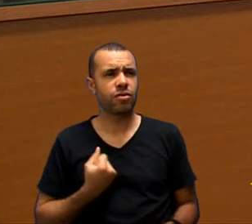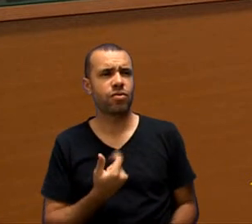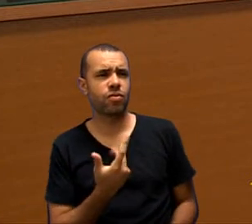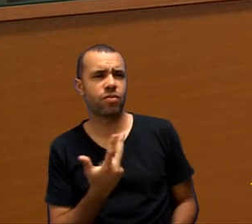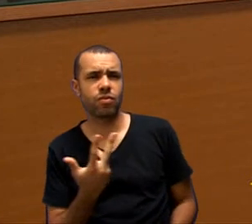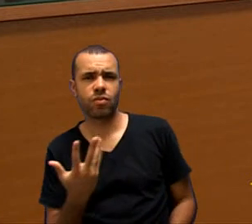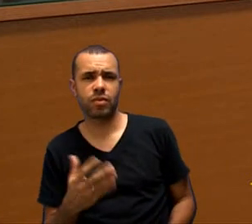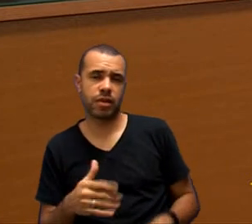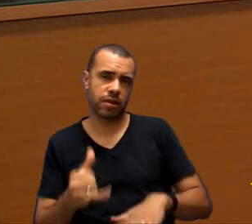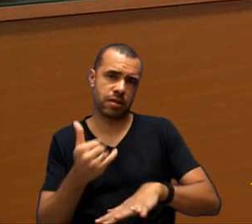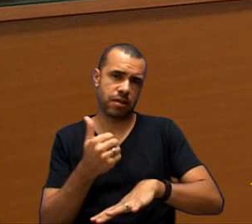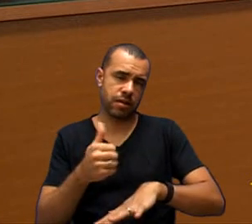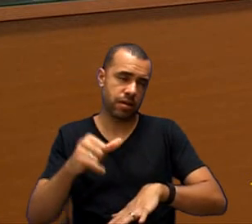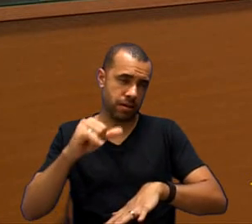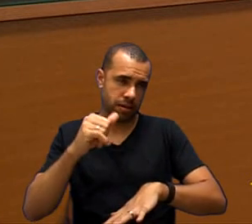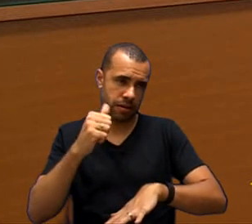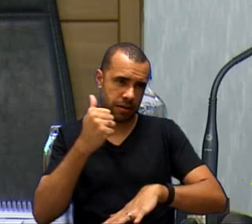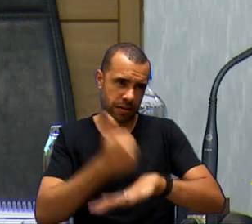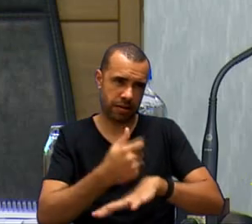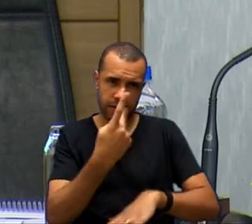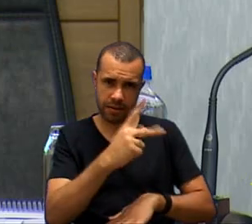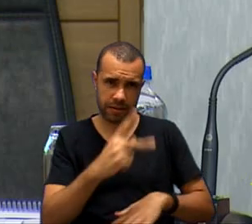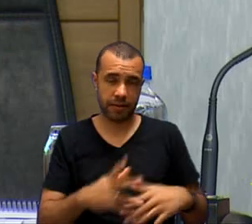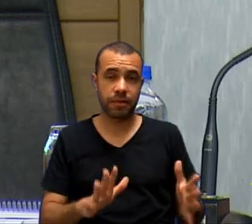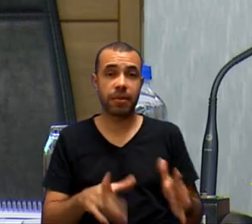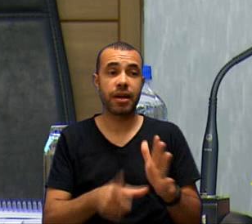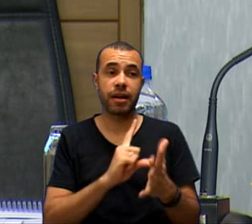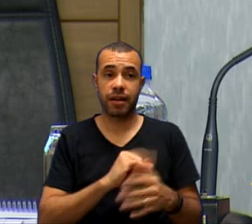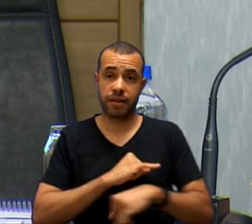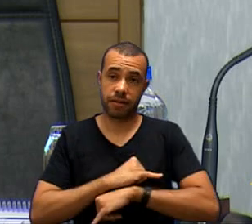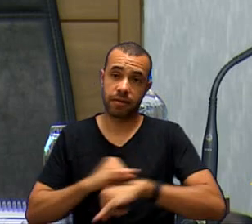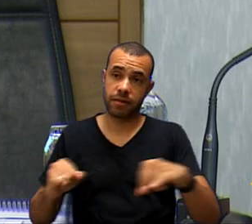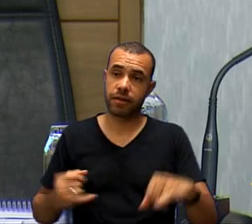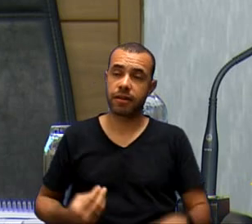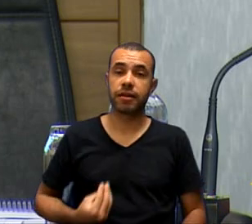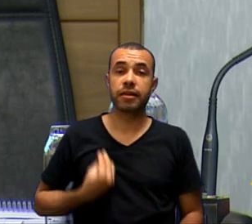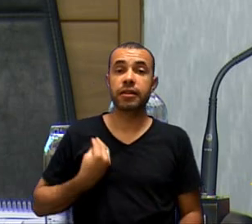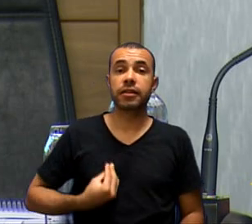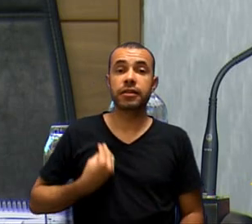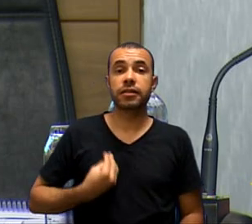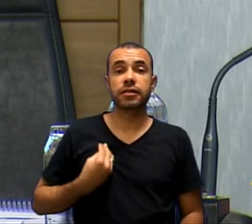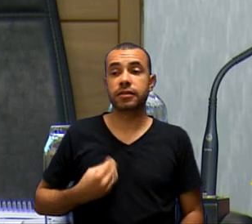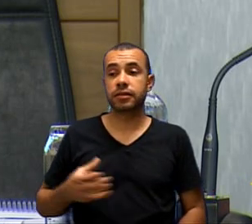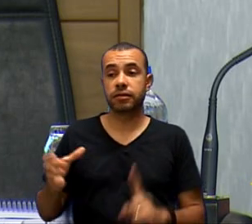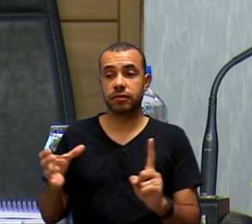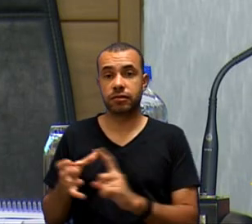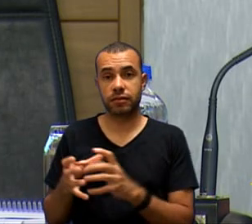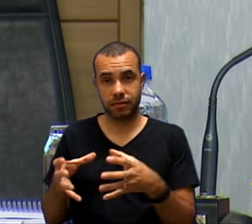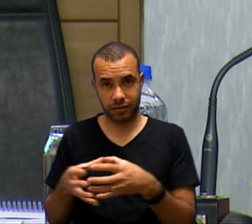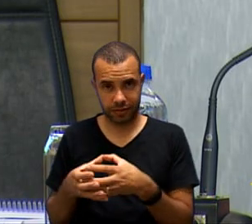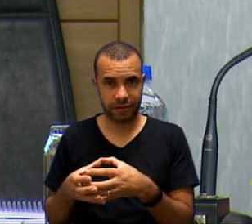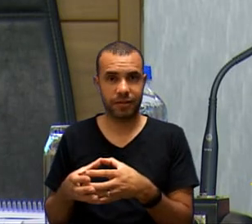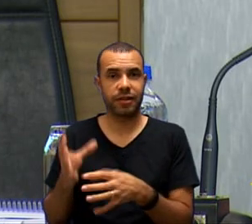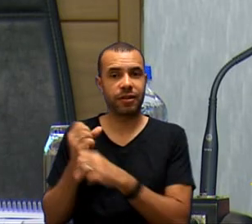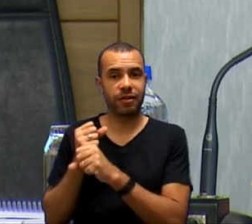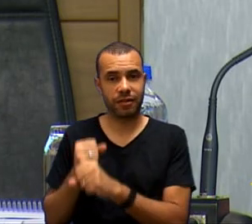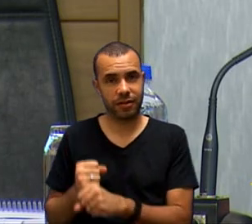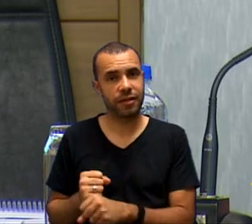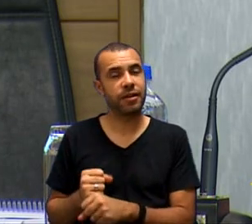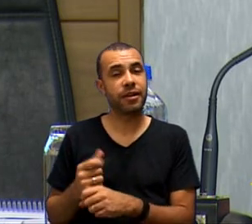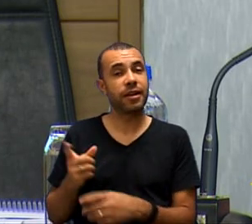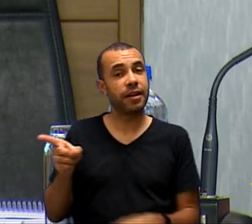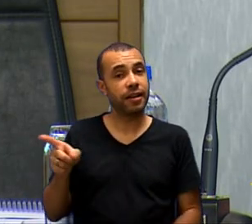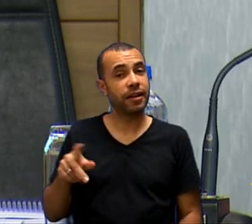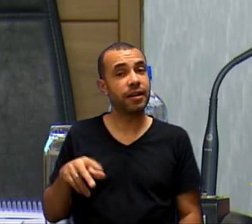quero só citar aqui a presença do meu companheiro da Comissão de Economia, Péricles Regis, que já está aqui do meu lado, que em breve vai